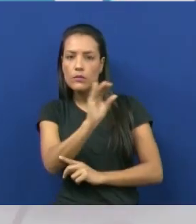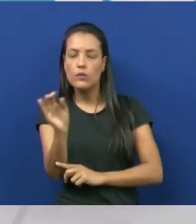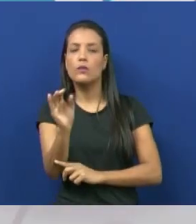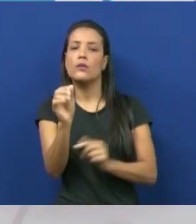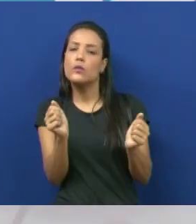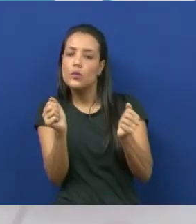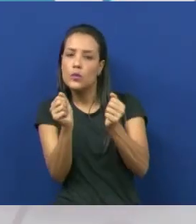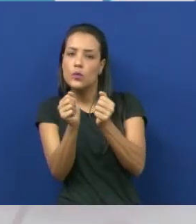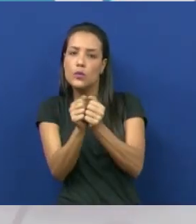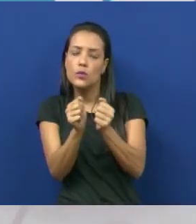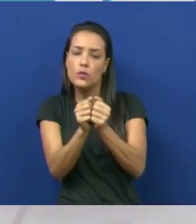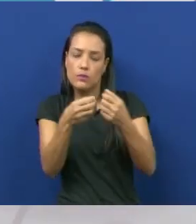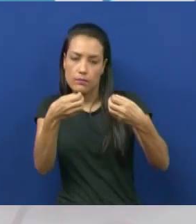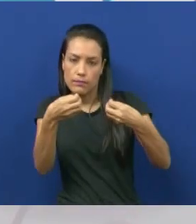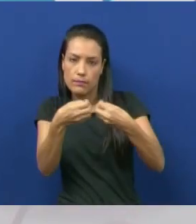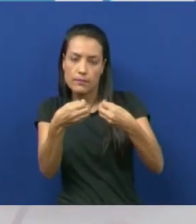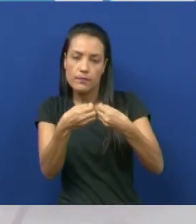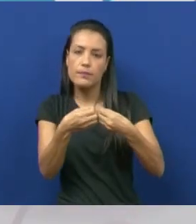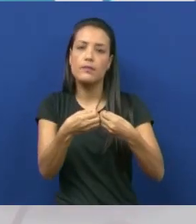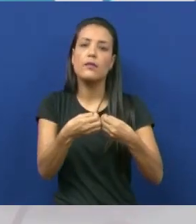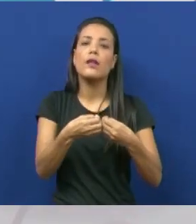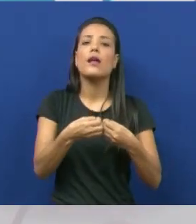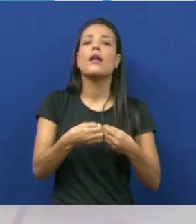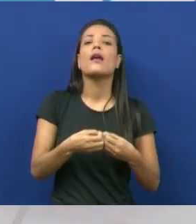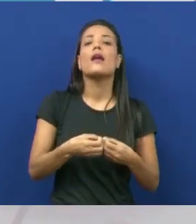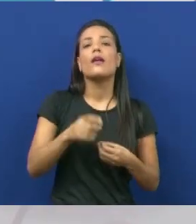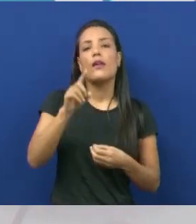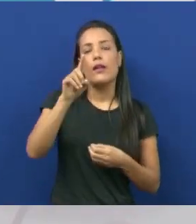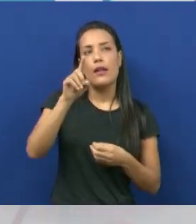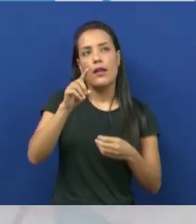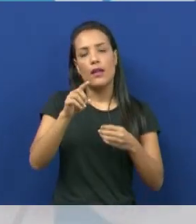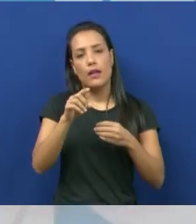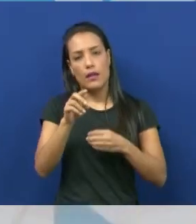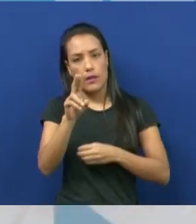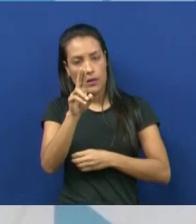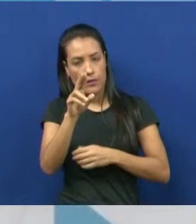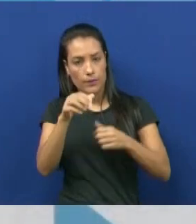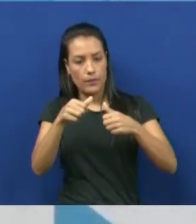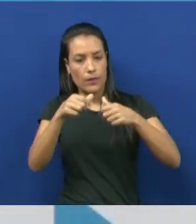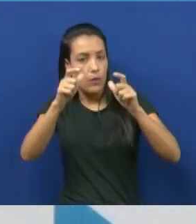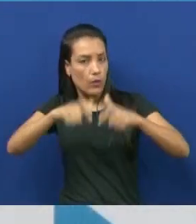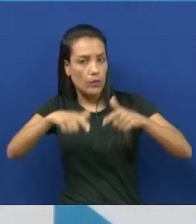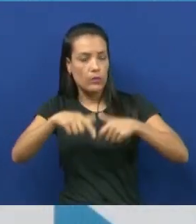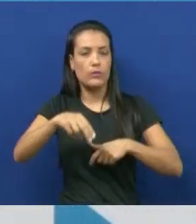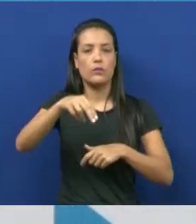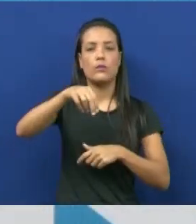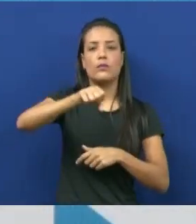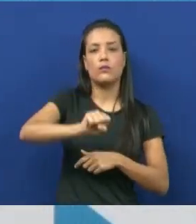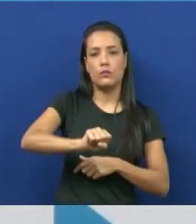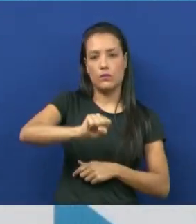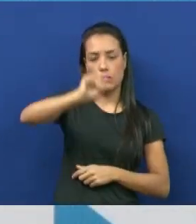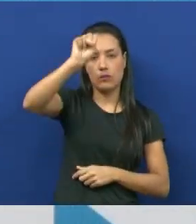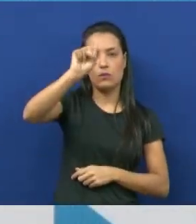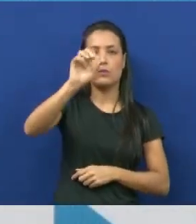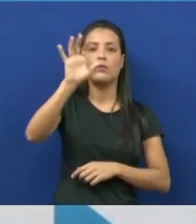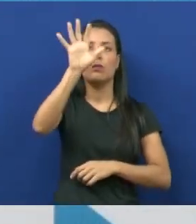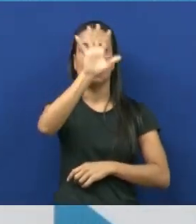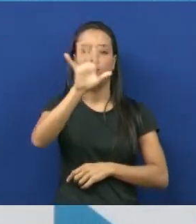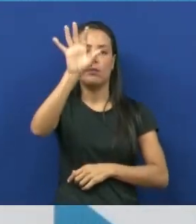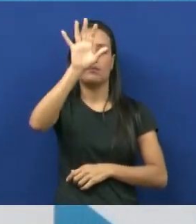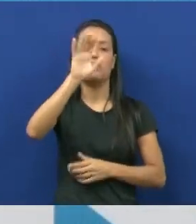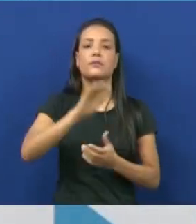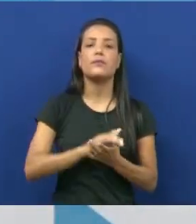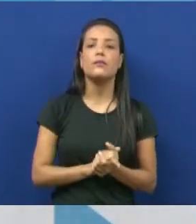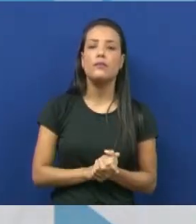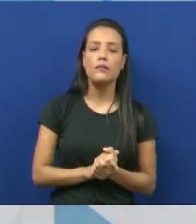fica localizada no hemisfério sul, por isso esse nome, Cruzeiro do Sul. Já a constelação do Escorpião